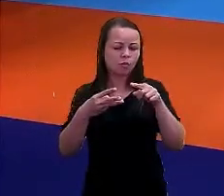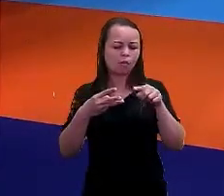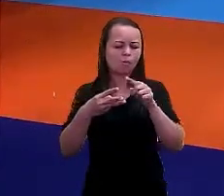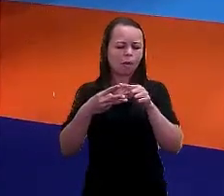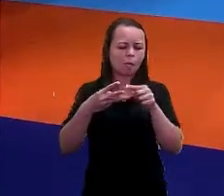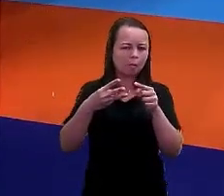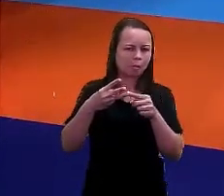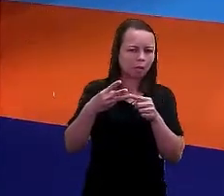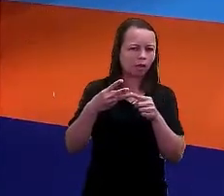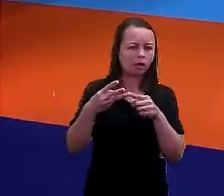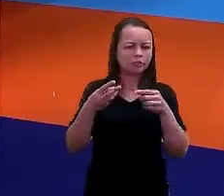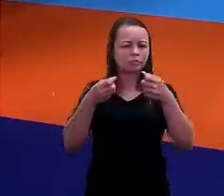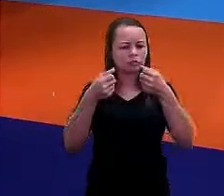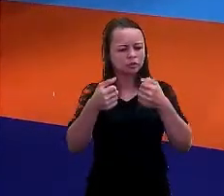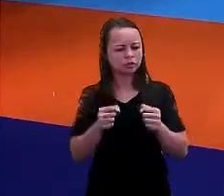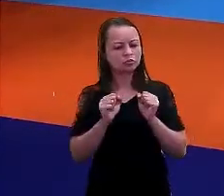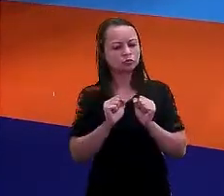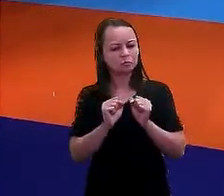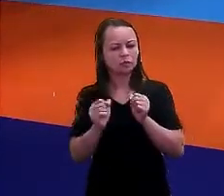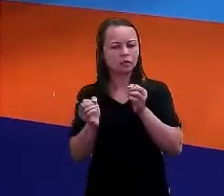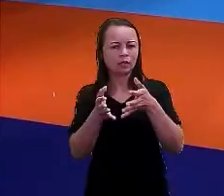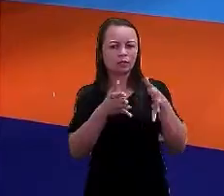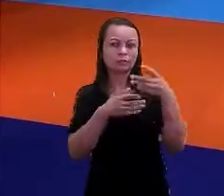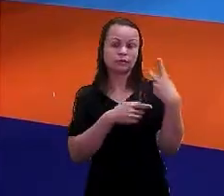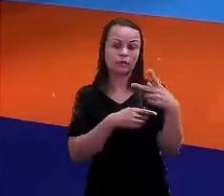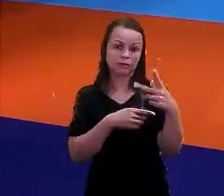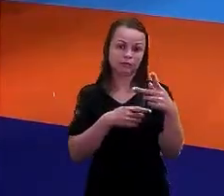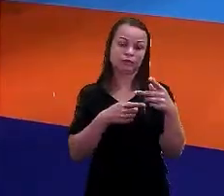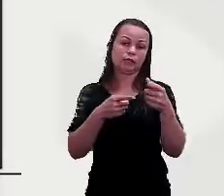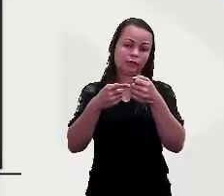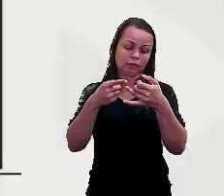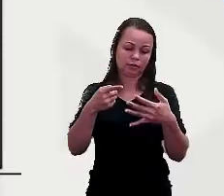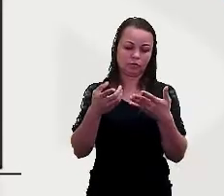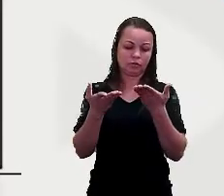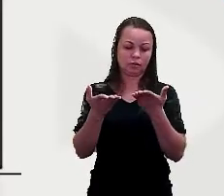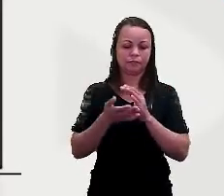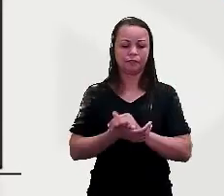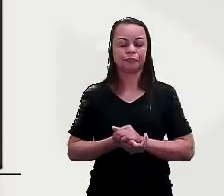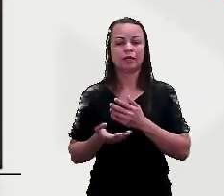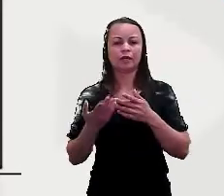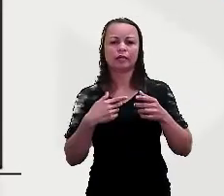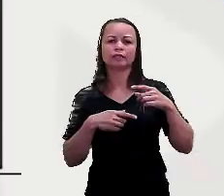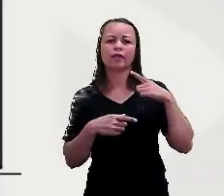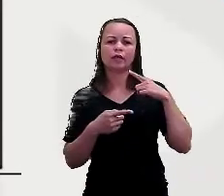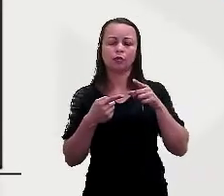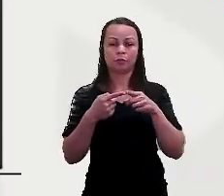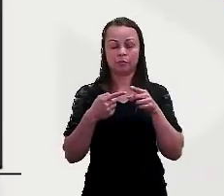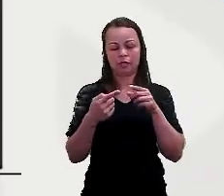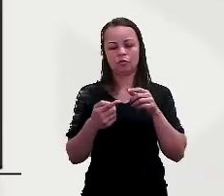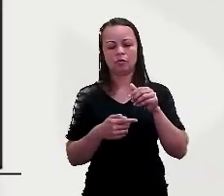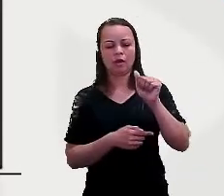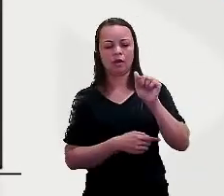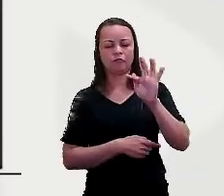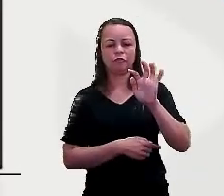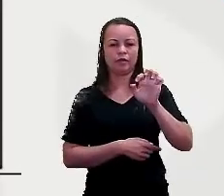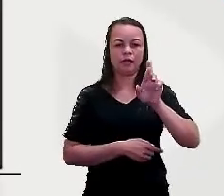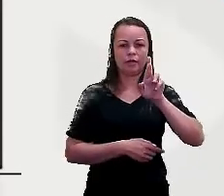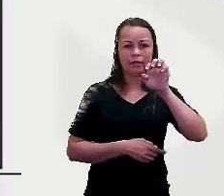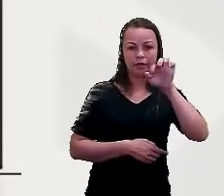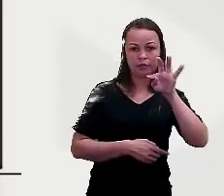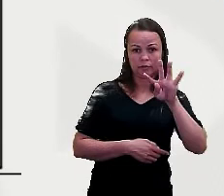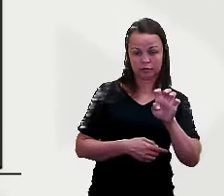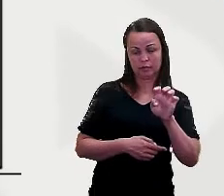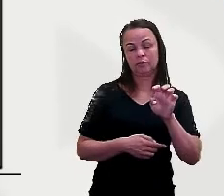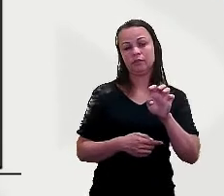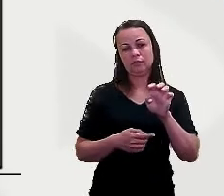podia deixar de falar justamente dessa classificação, dessa categorização dos neurônios. Então a gente vai ter os neurônios que a gente chama de aferentes ou sensoriais, que é aquele